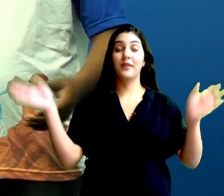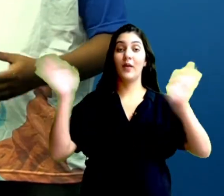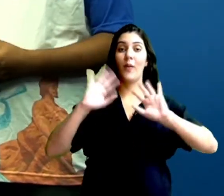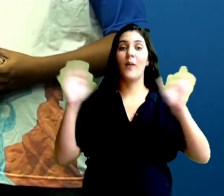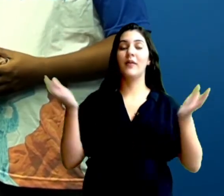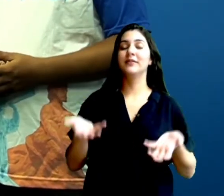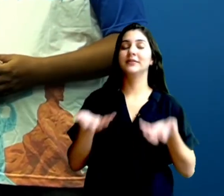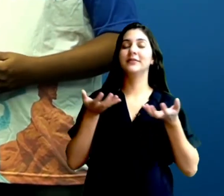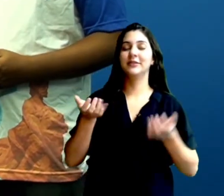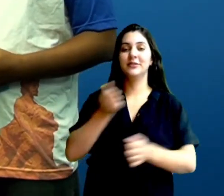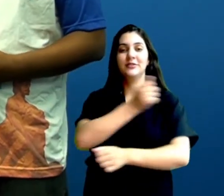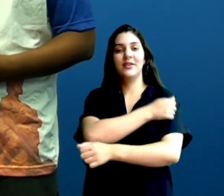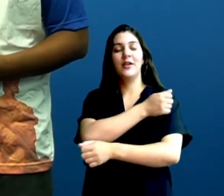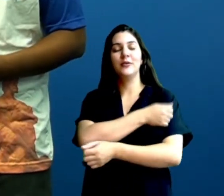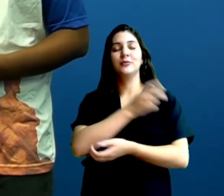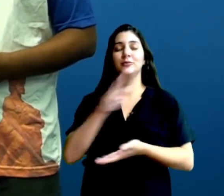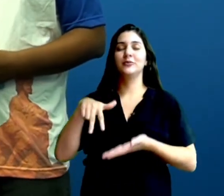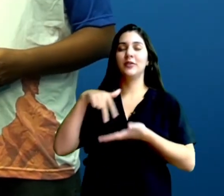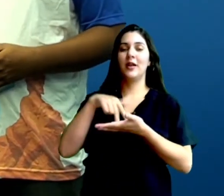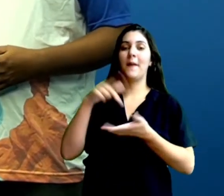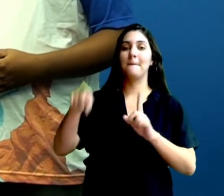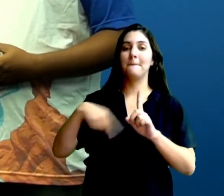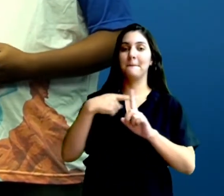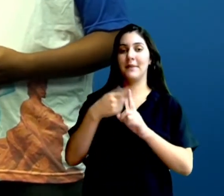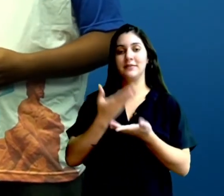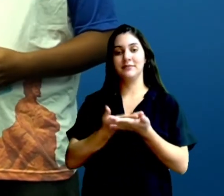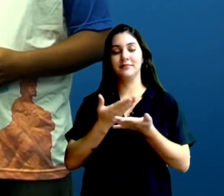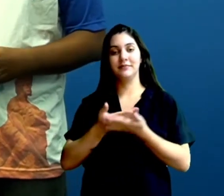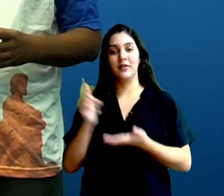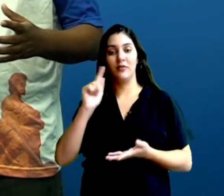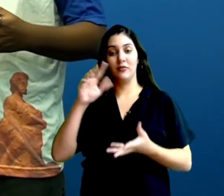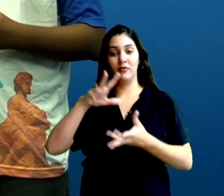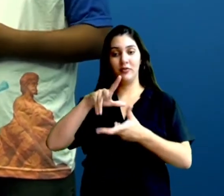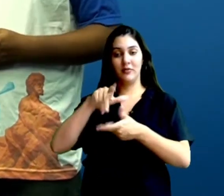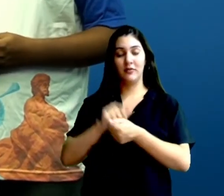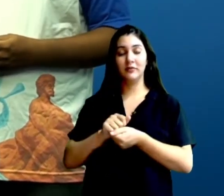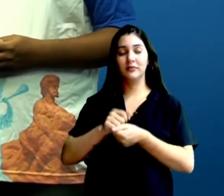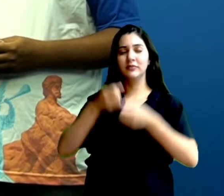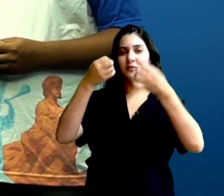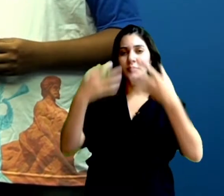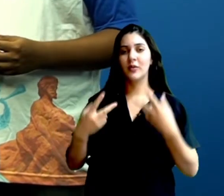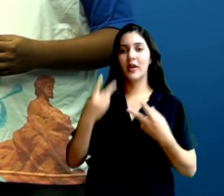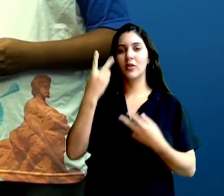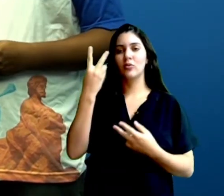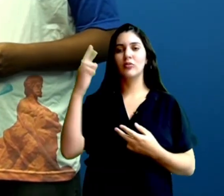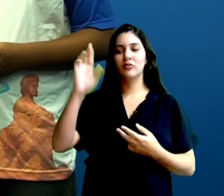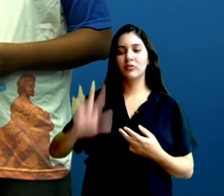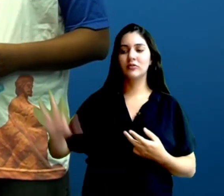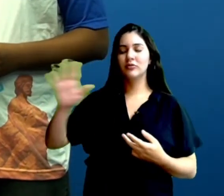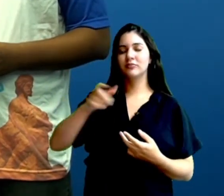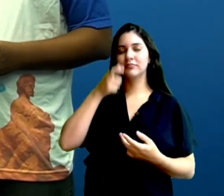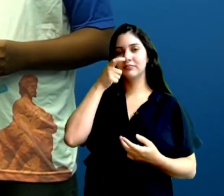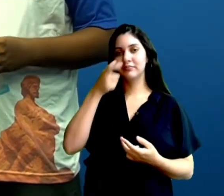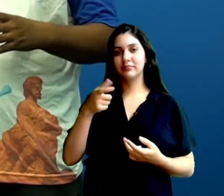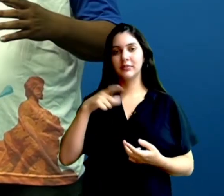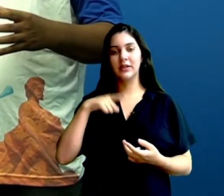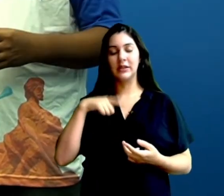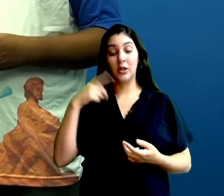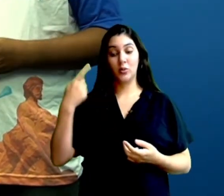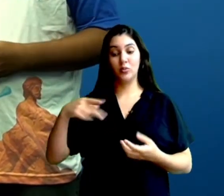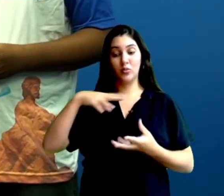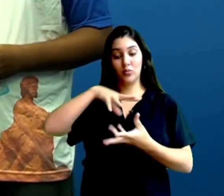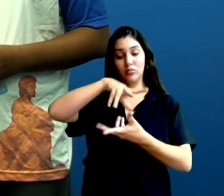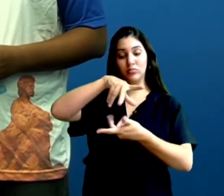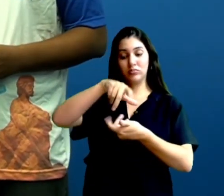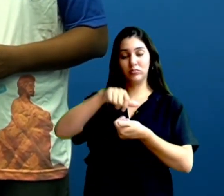Olá, queridos alunos, estamos aqui para mais uma aula de Geografia e hoje nós vamos falar de duas regiões bem interessantes que tem aqui no nosso